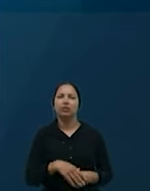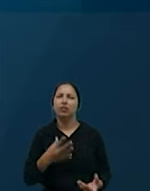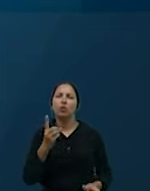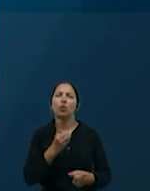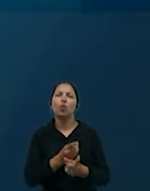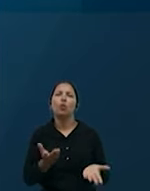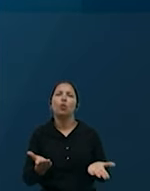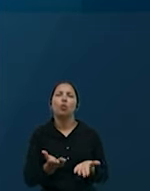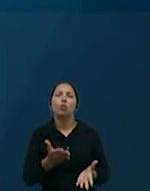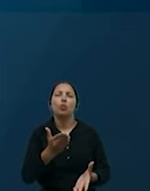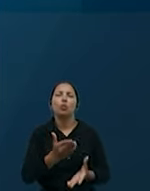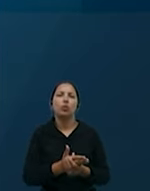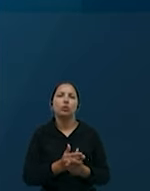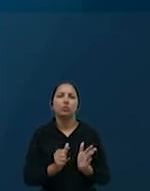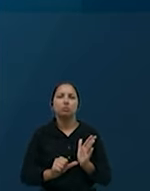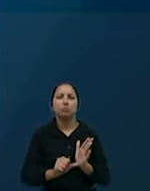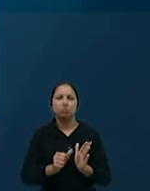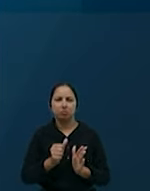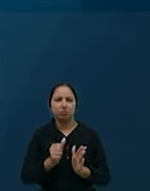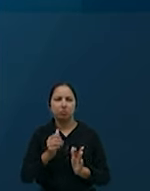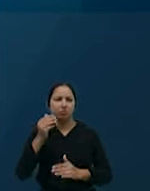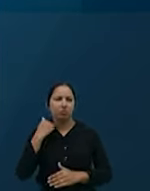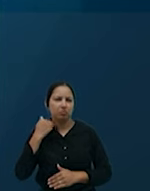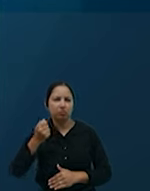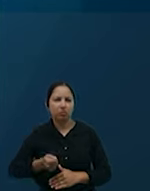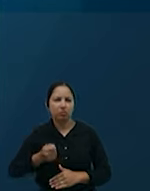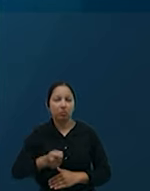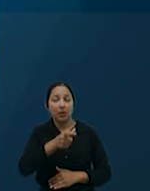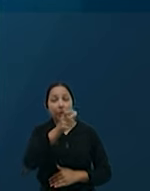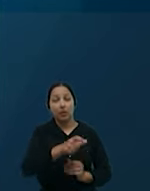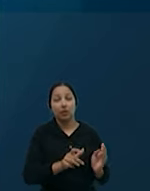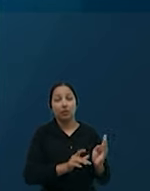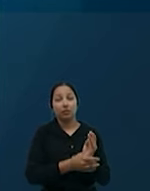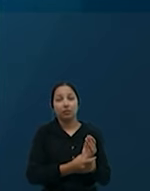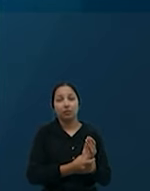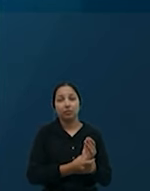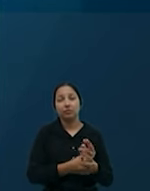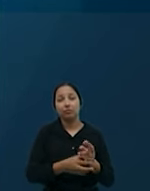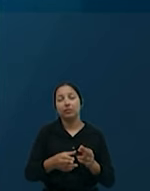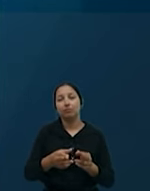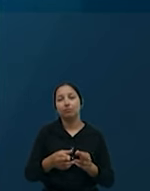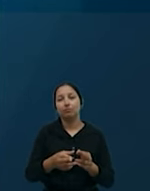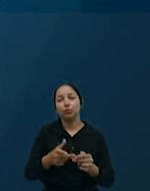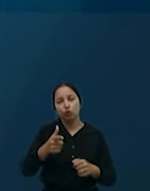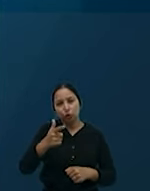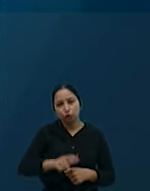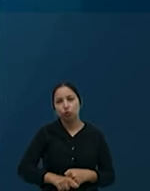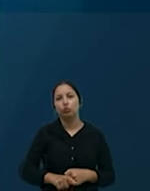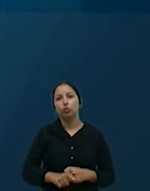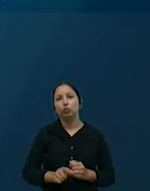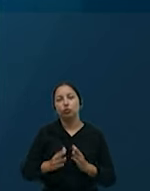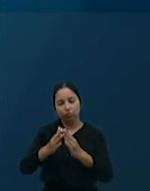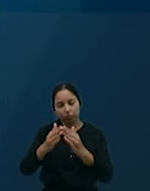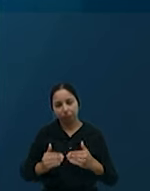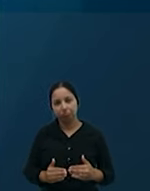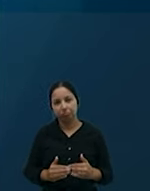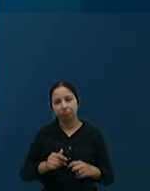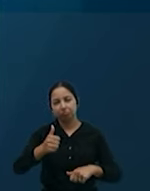segurado terá que recorrer das decisões judiciais que determinam uma perícia